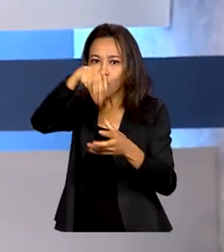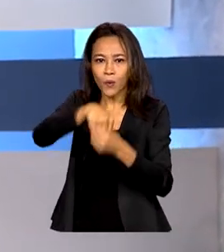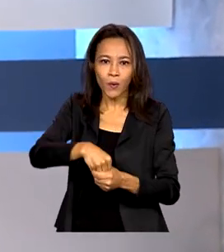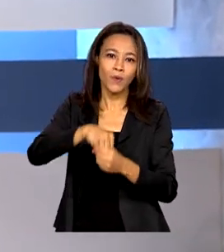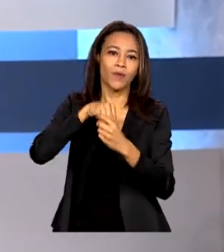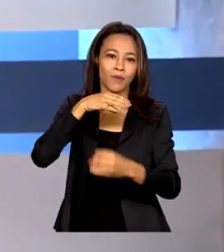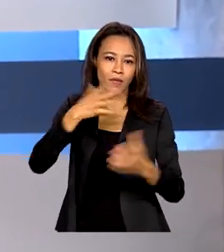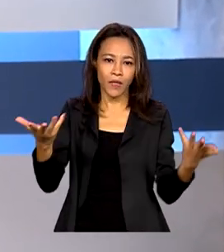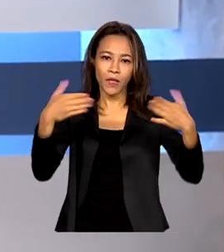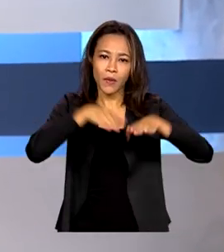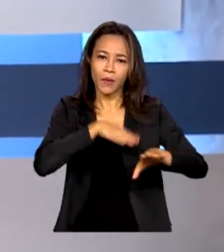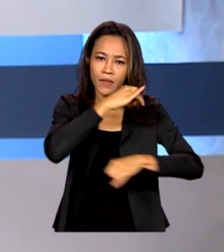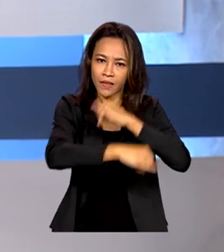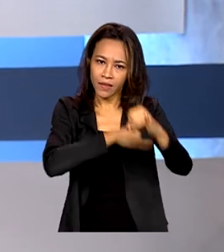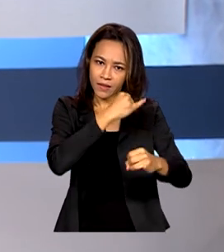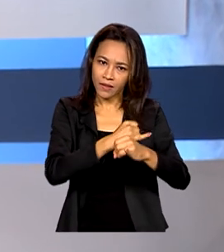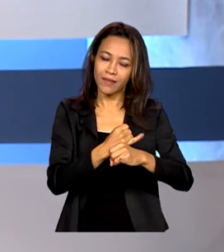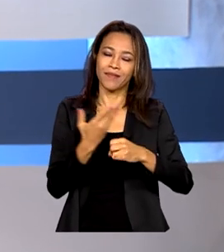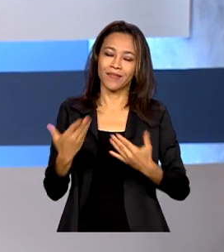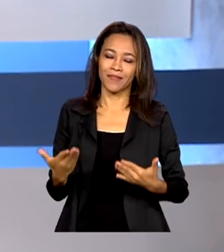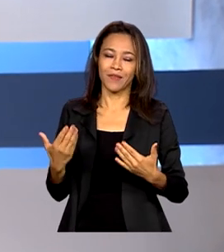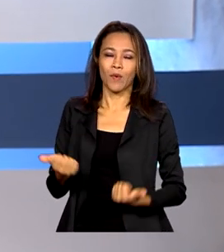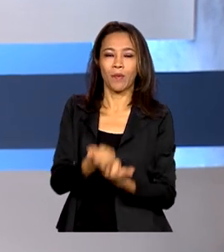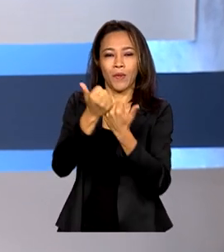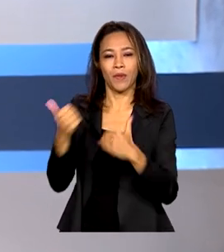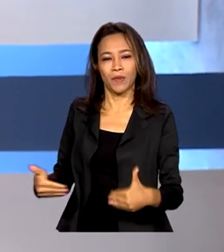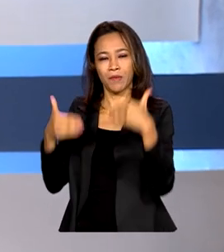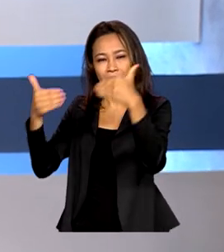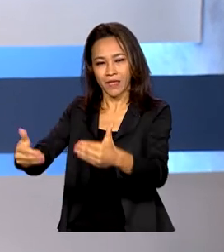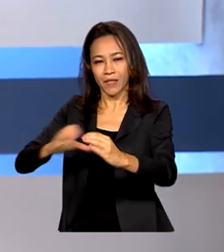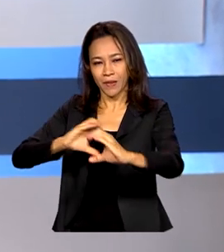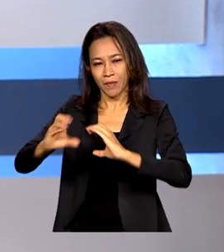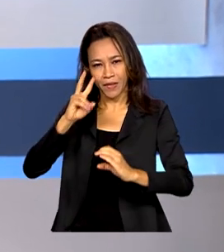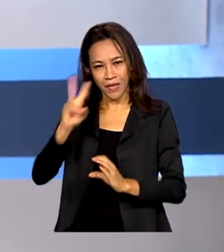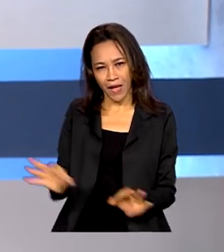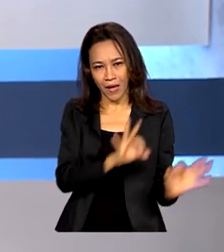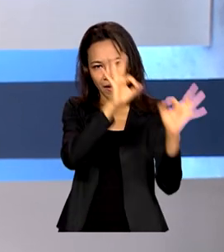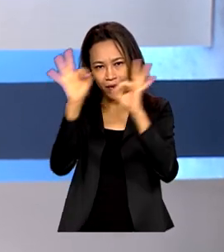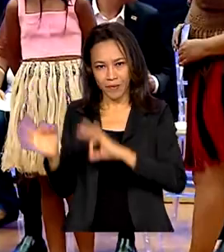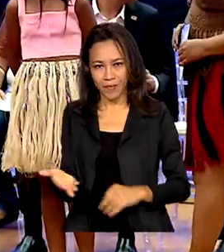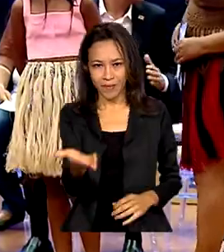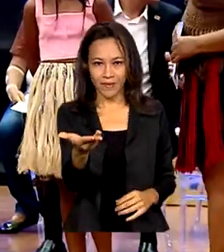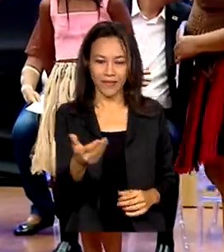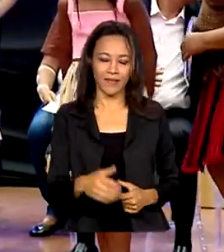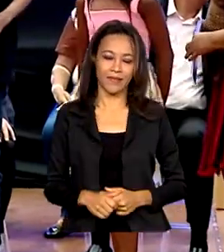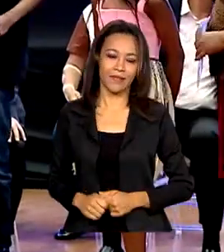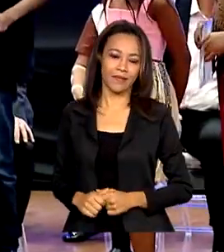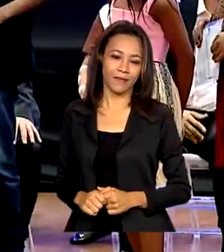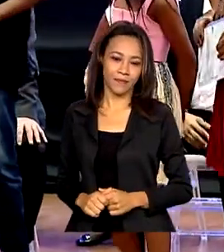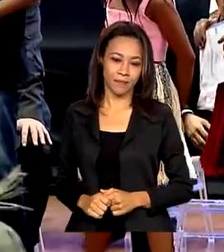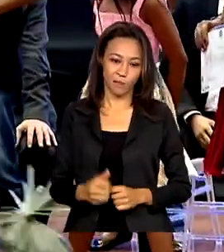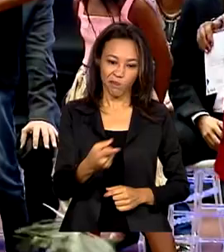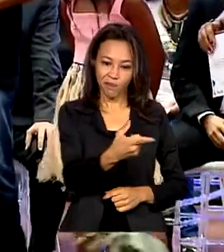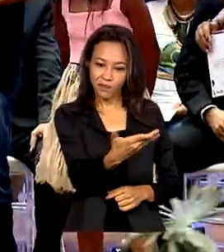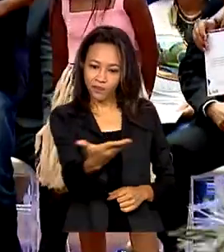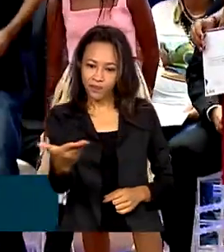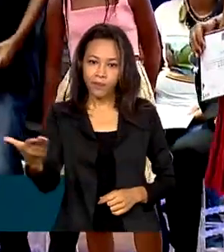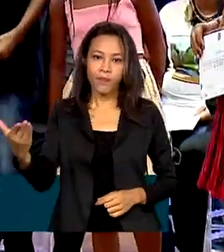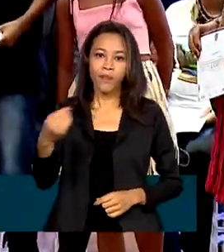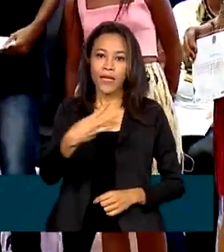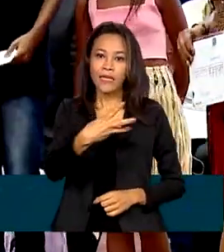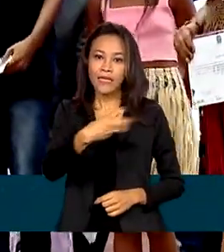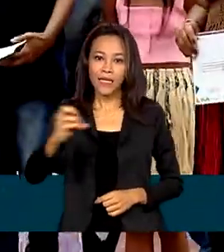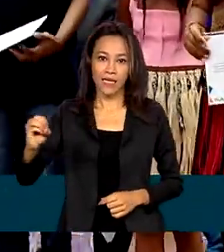de programas do Ministério das Comunicações. Acompanhe na reportagem de Ney Pereira. Entre os 300